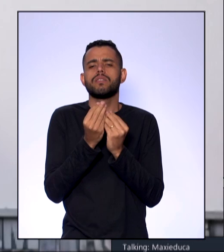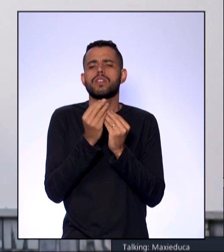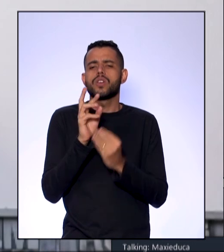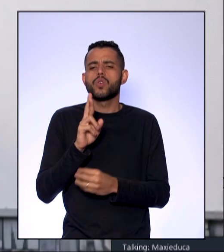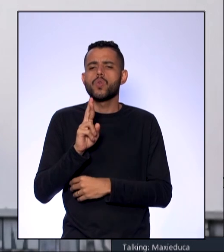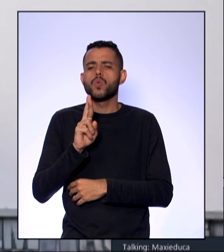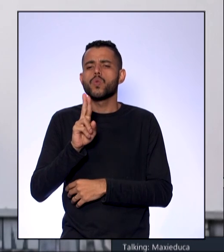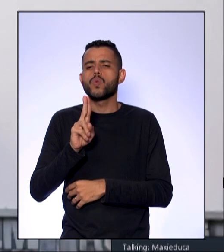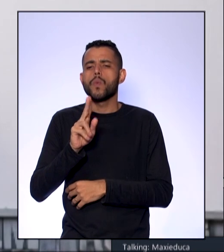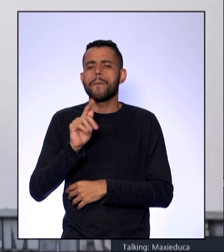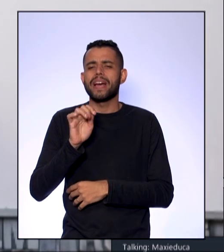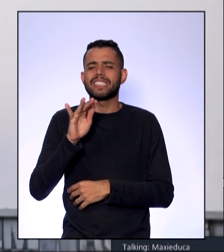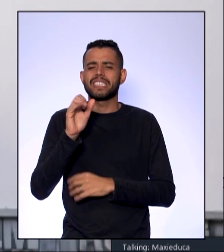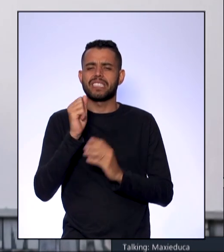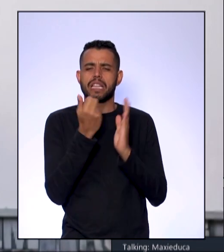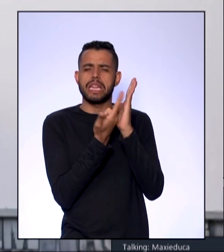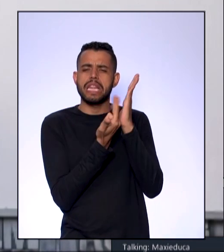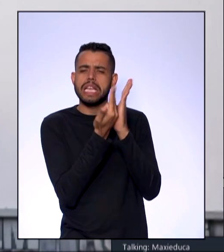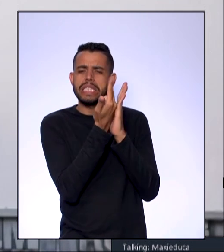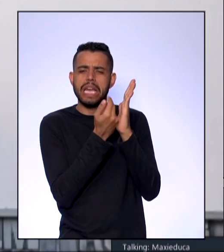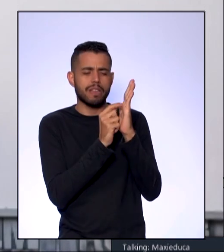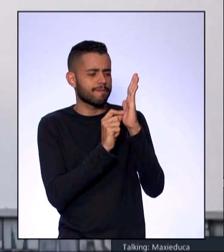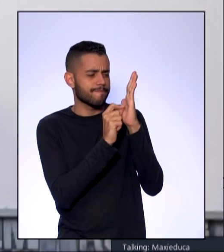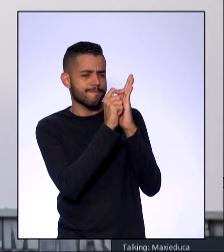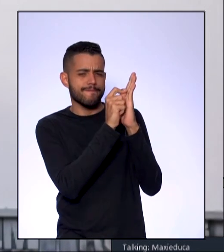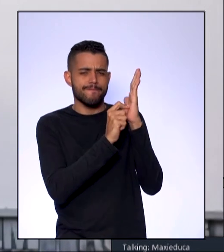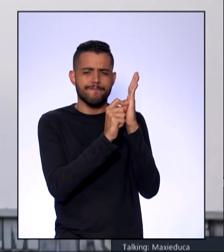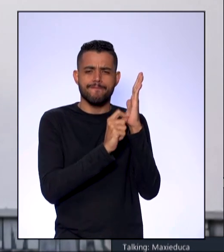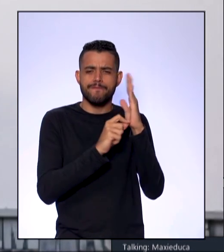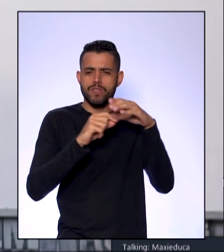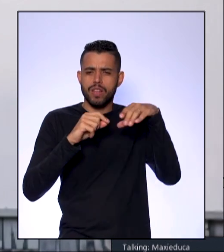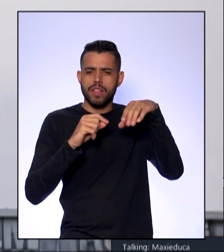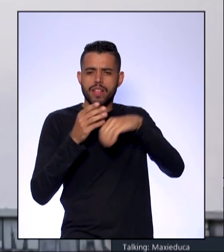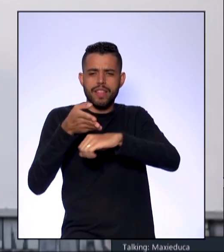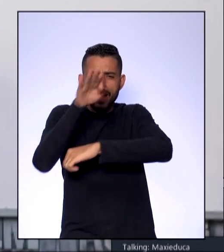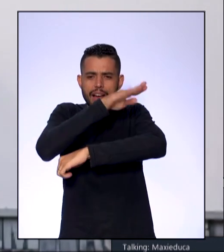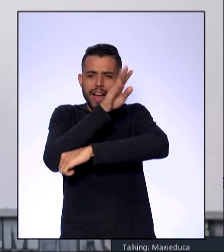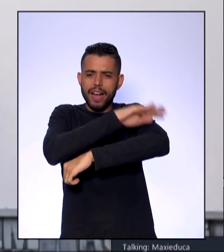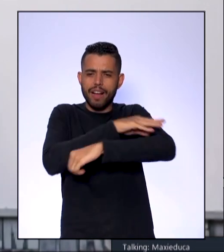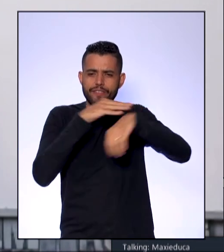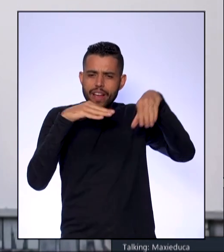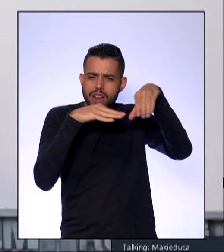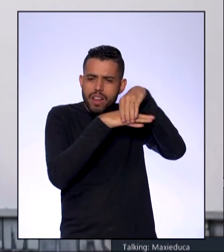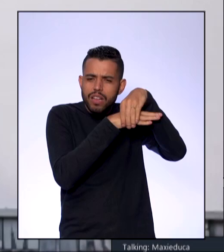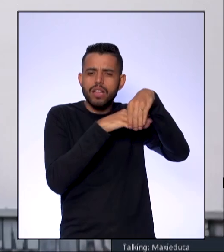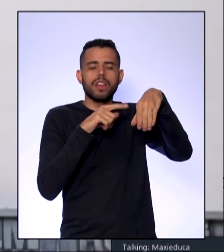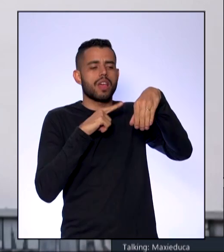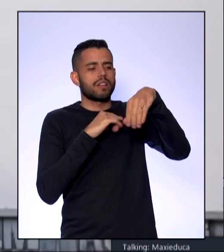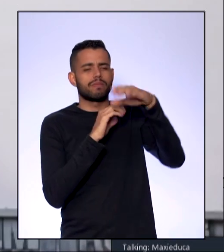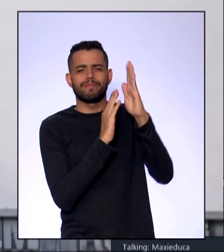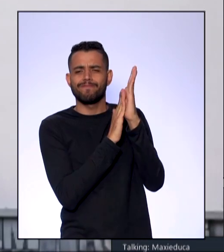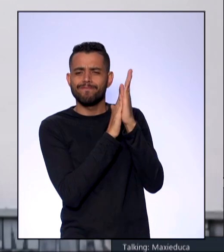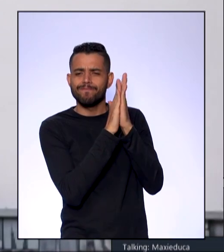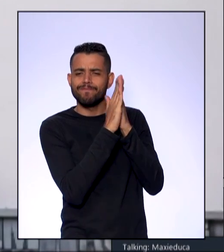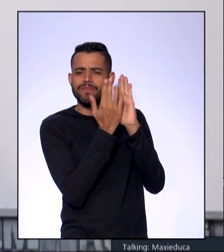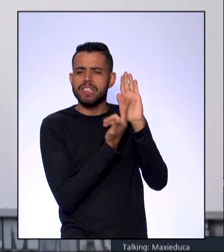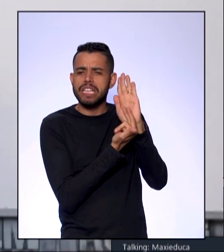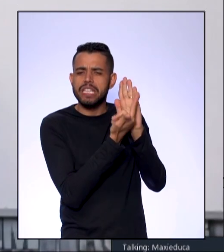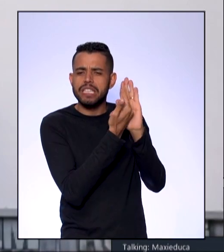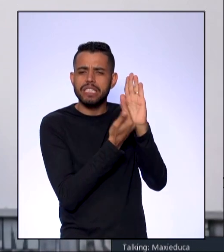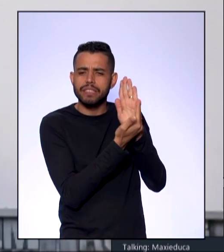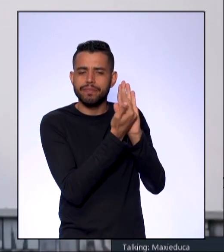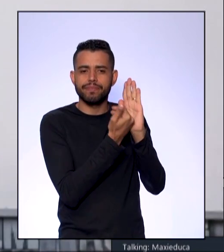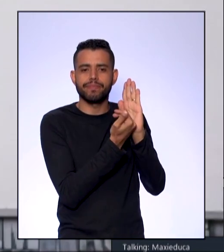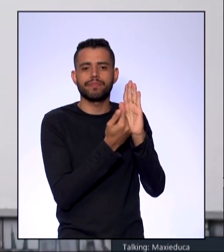rupestre. Aqui está um conteúdo extremamente recorrente em provas. Professor, mas a